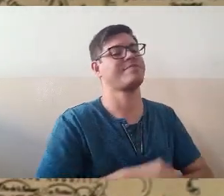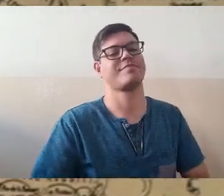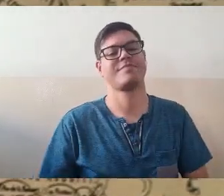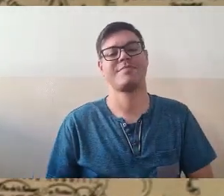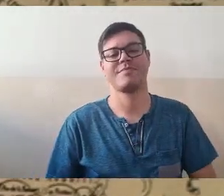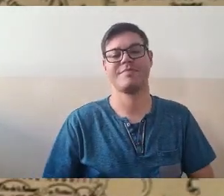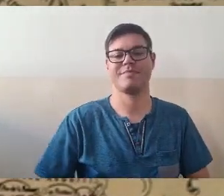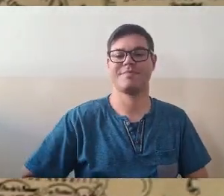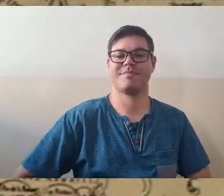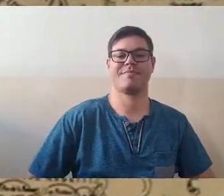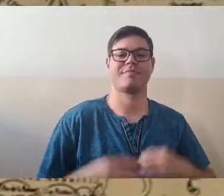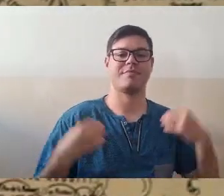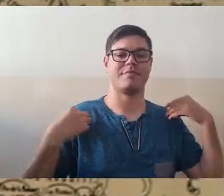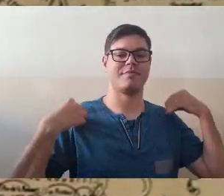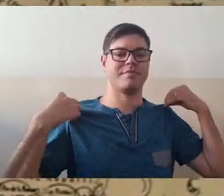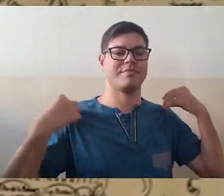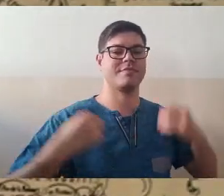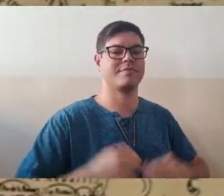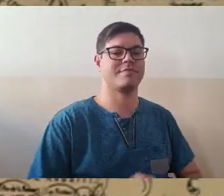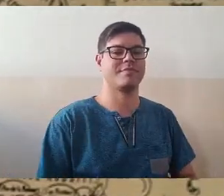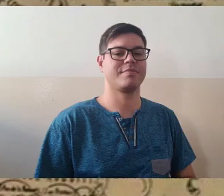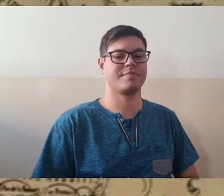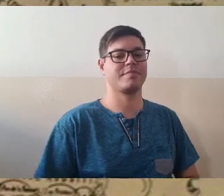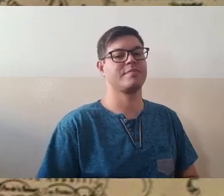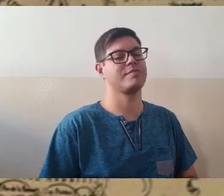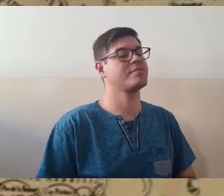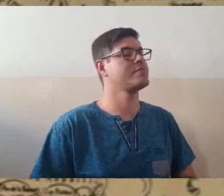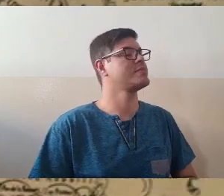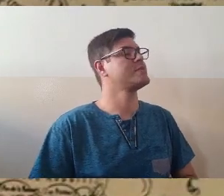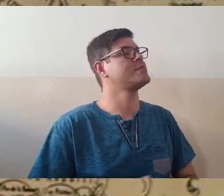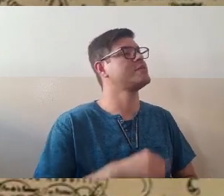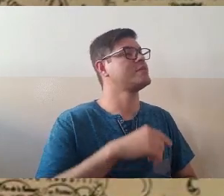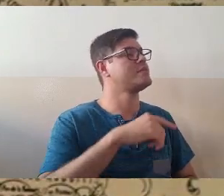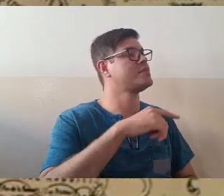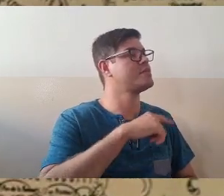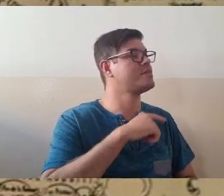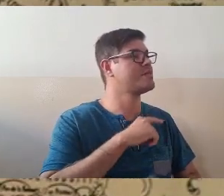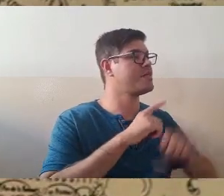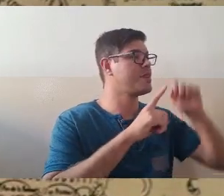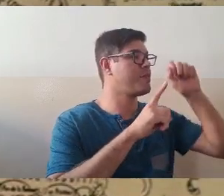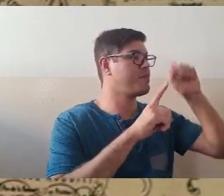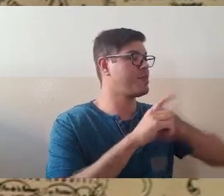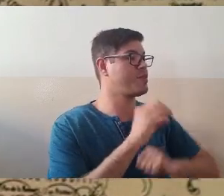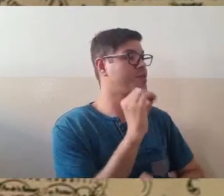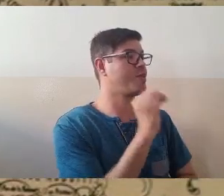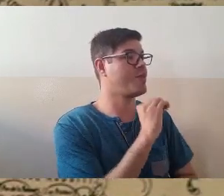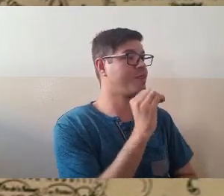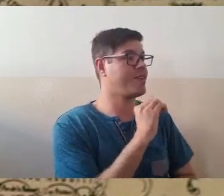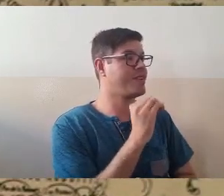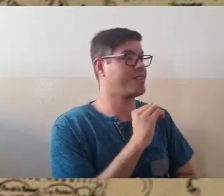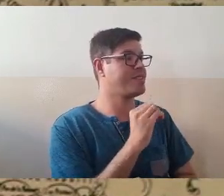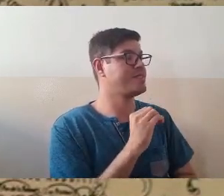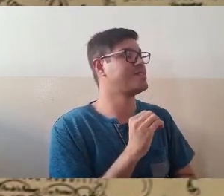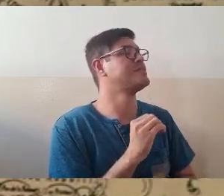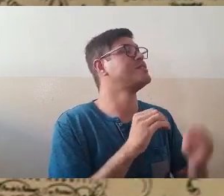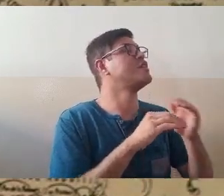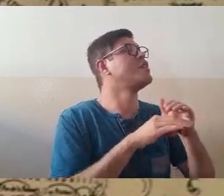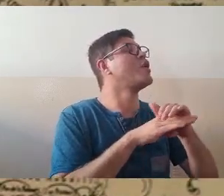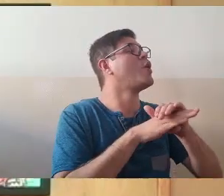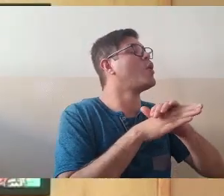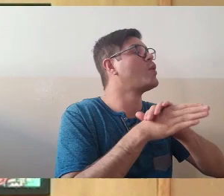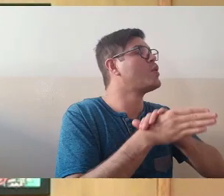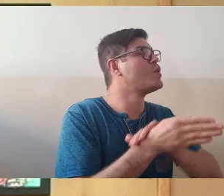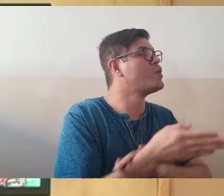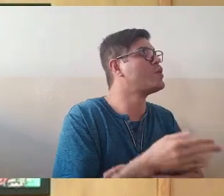nós outras atrações. vamos ter também em outubro a volta do Festival das Tradições Nordestinas. Lembra que nós tivemos